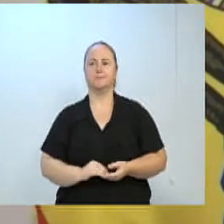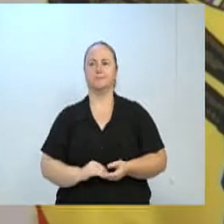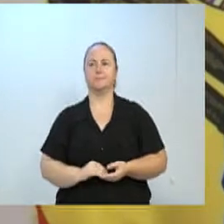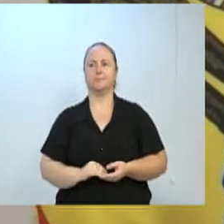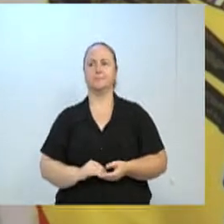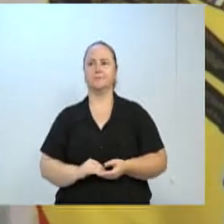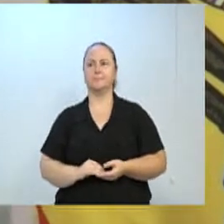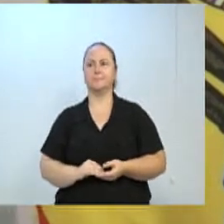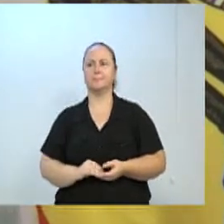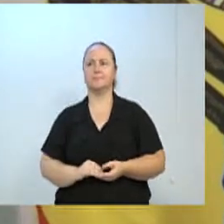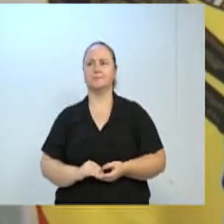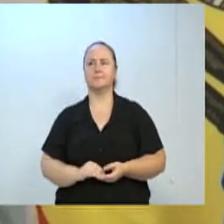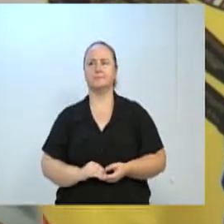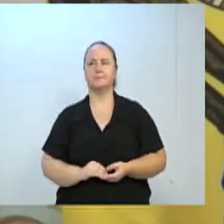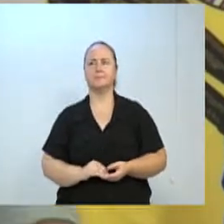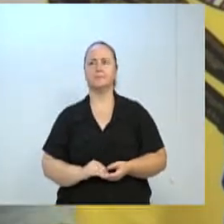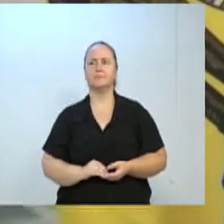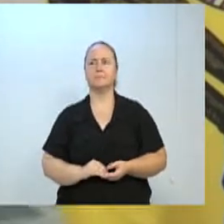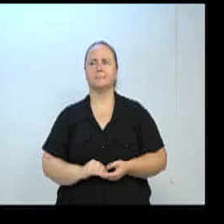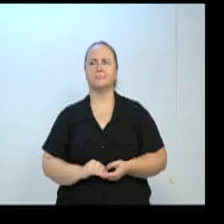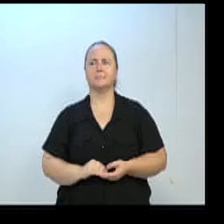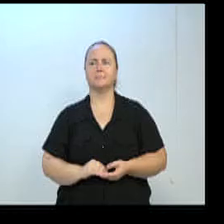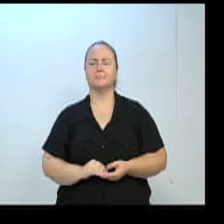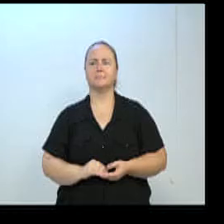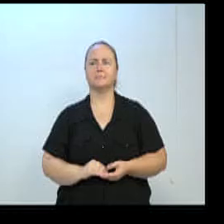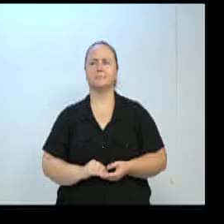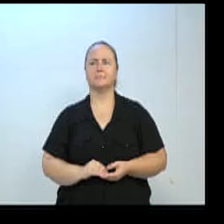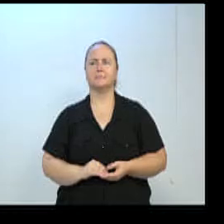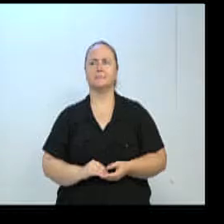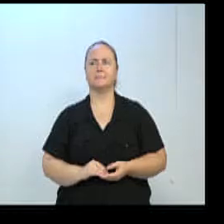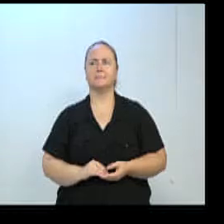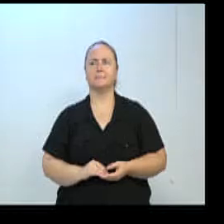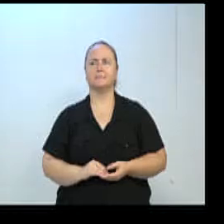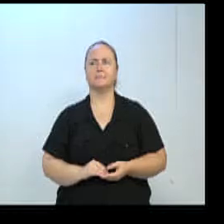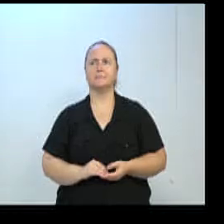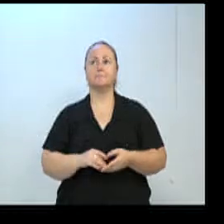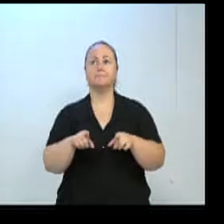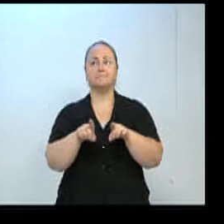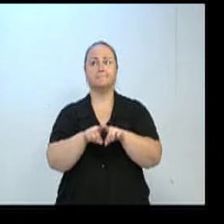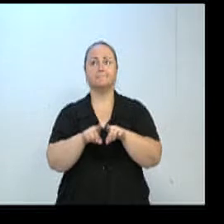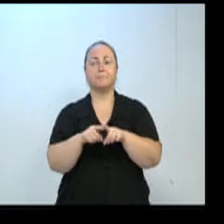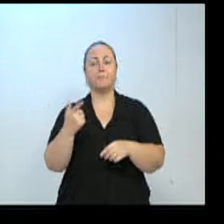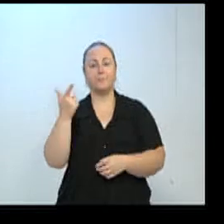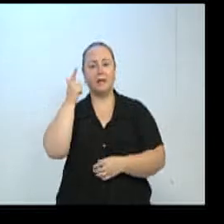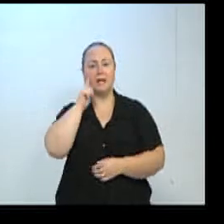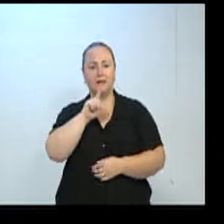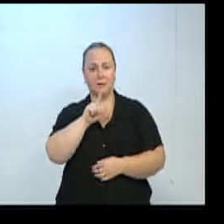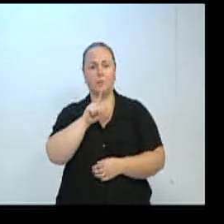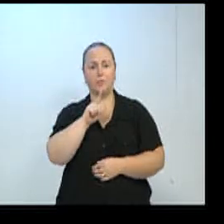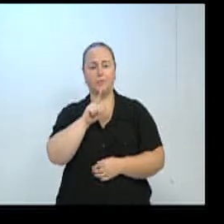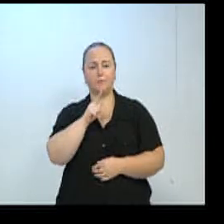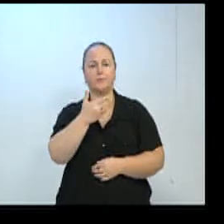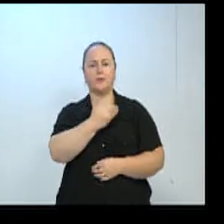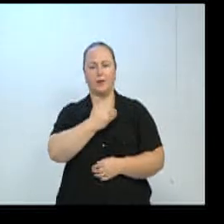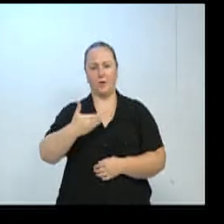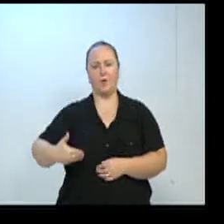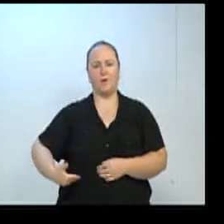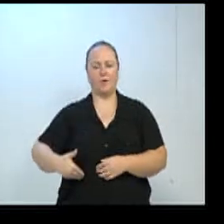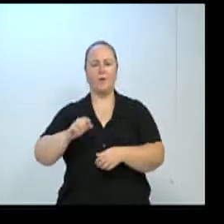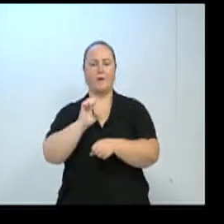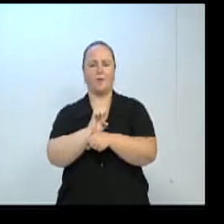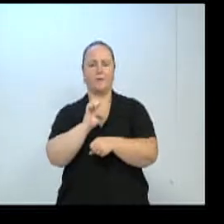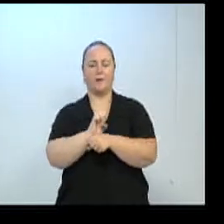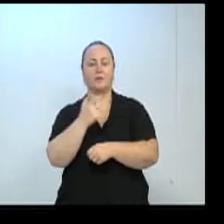Ali a segunda foto, nós recebemos aqui do programa do governo do Estado, tá,